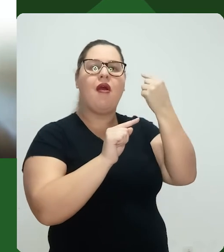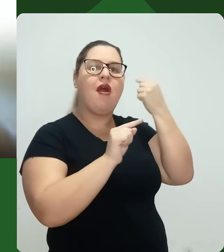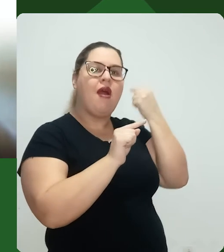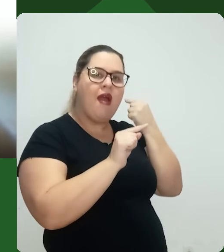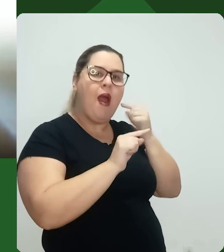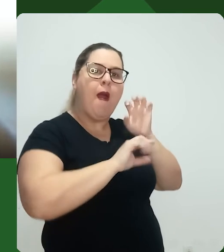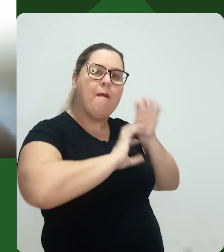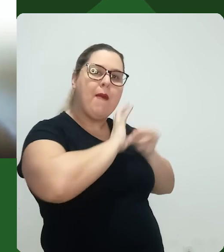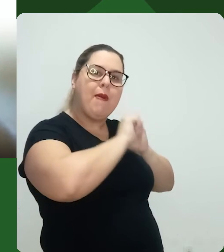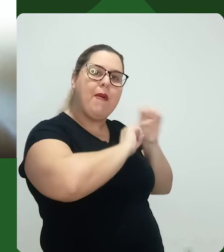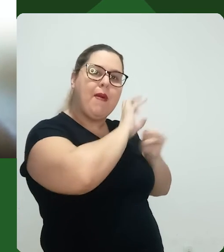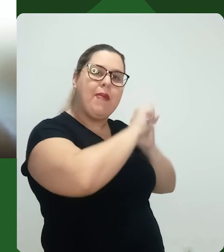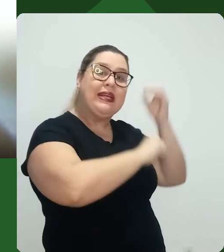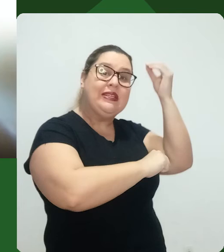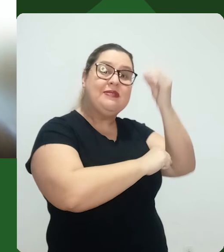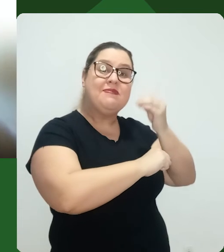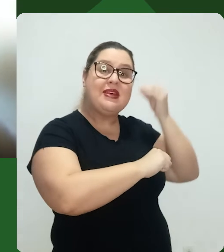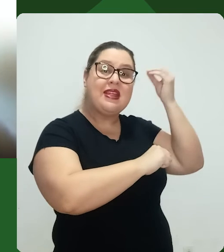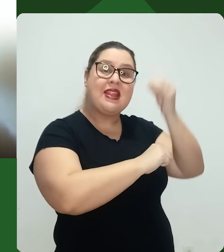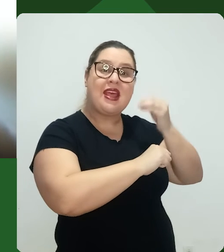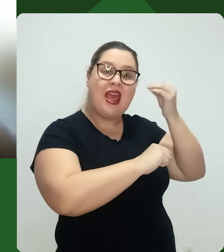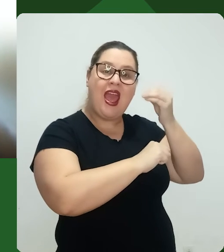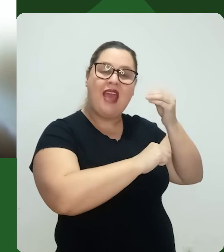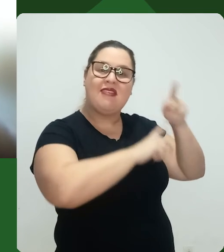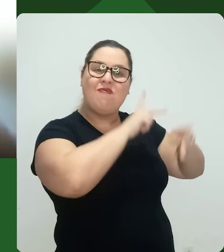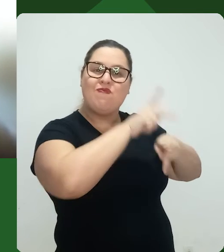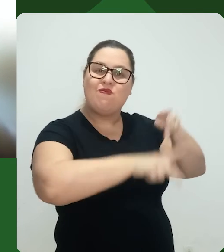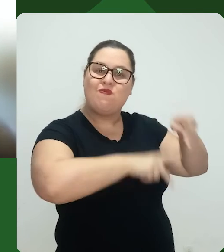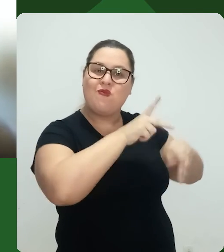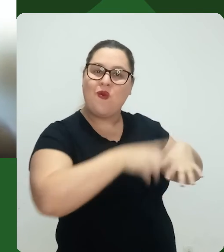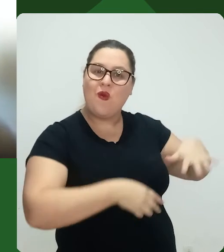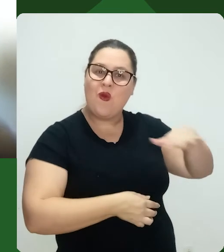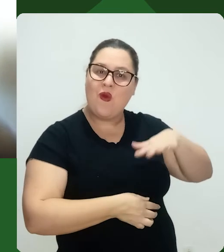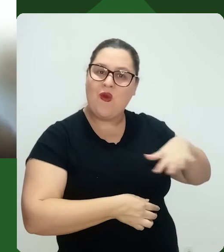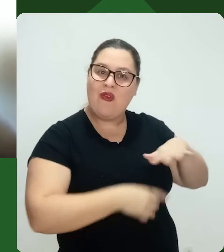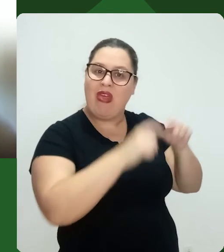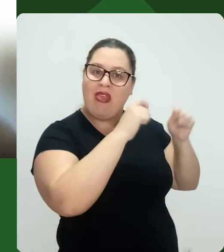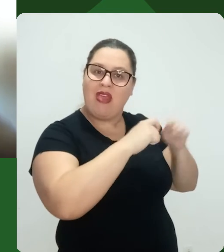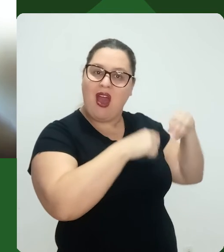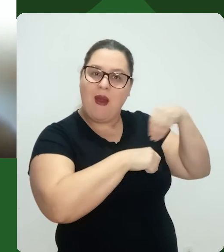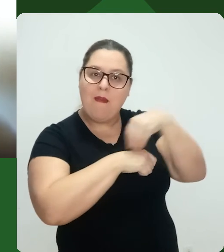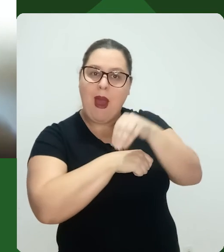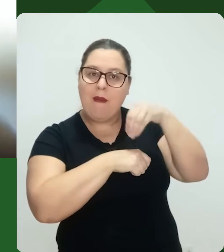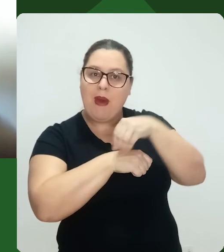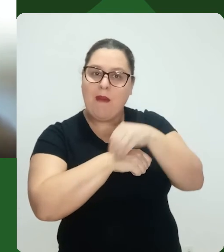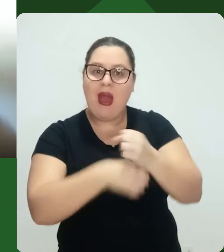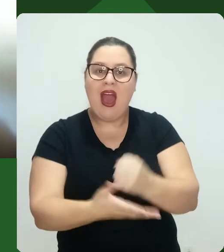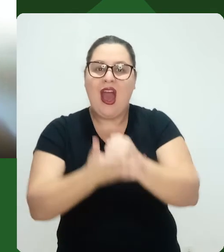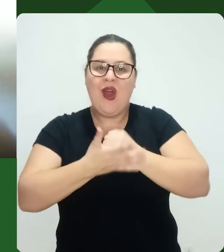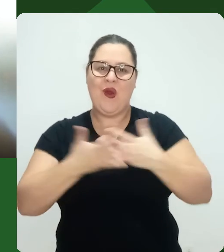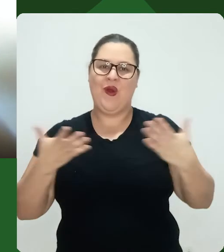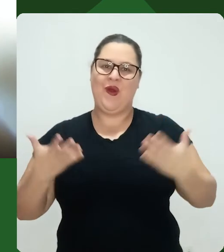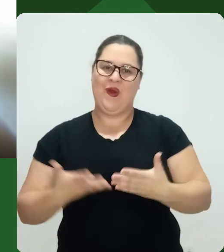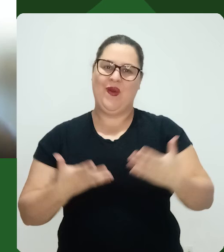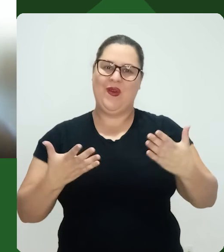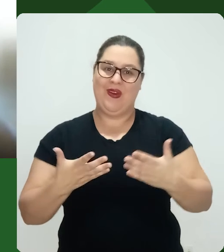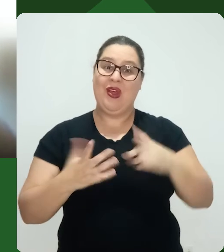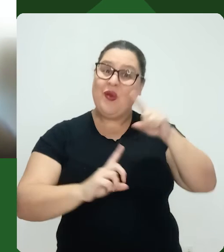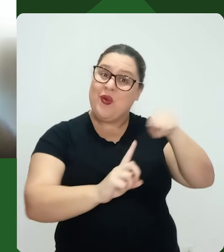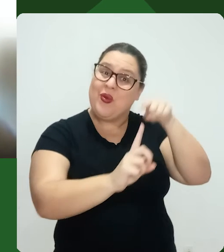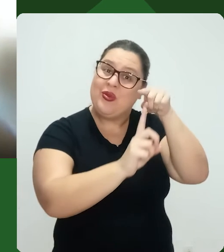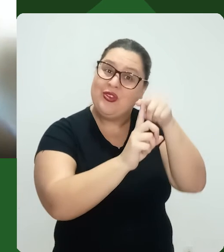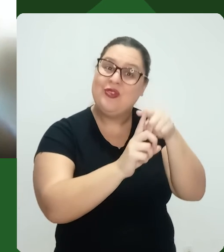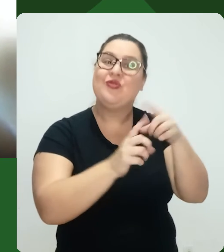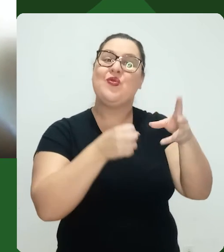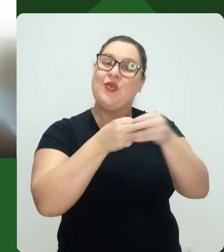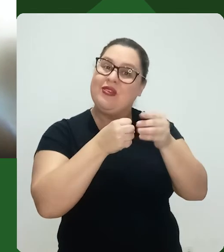passado e poder buscar na experiência da humanidade o que a gente poderia tirar de lá para melhorar a nossa vida. O